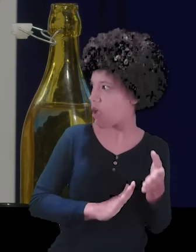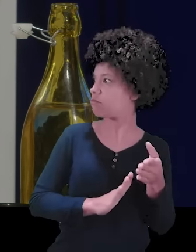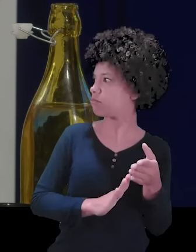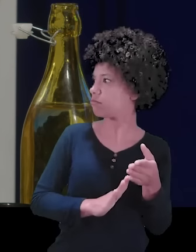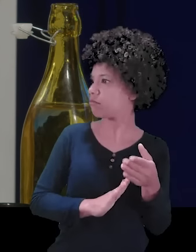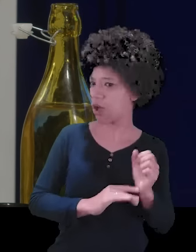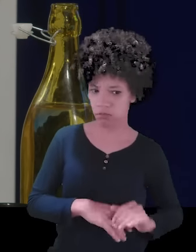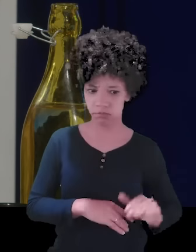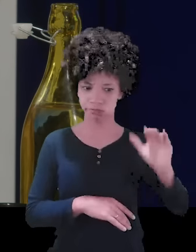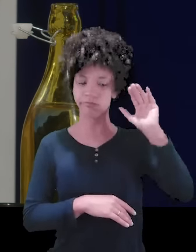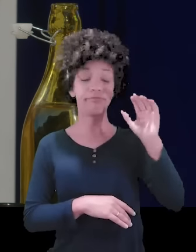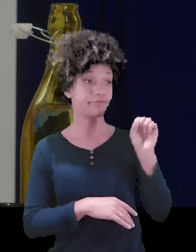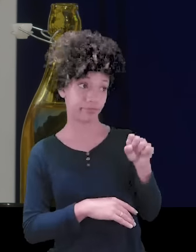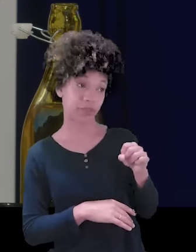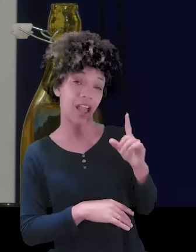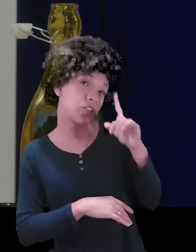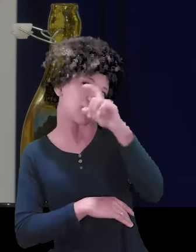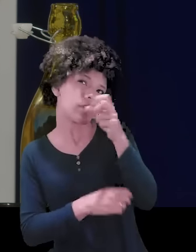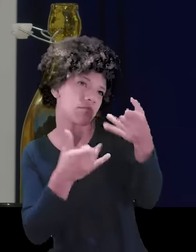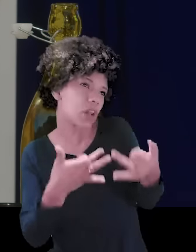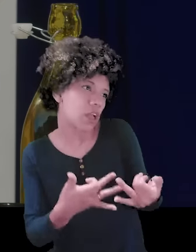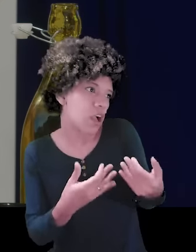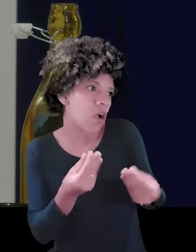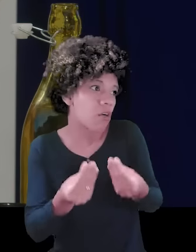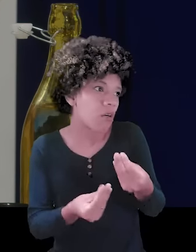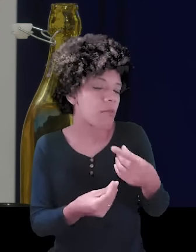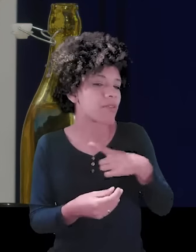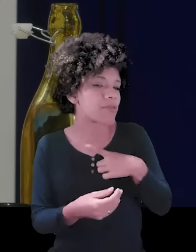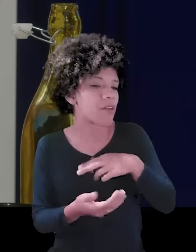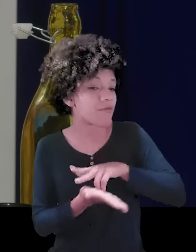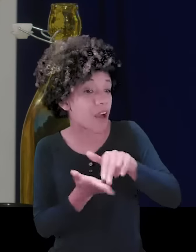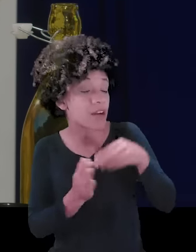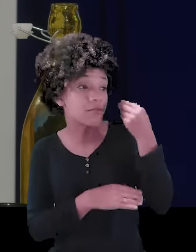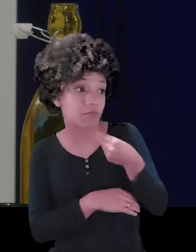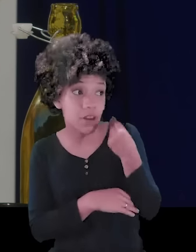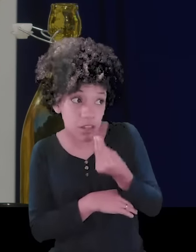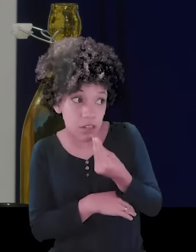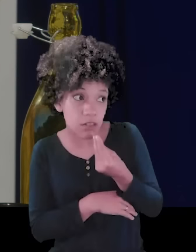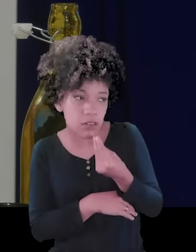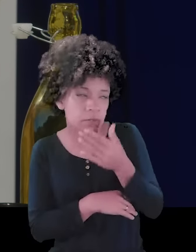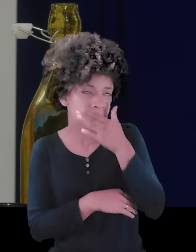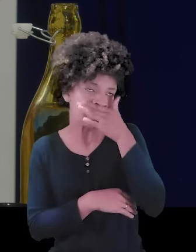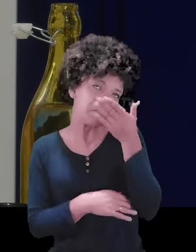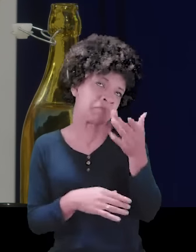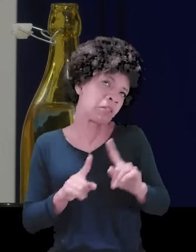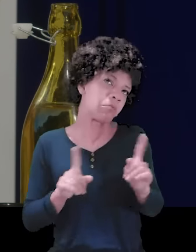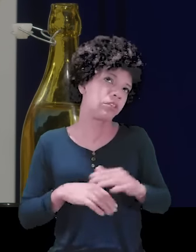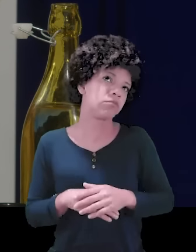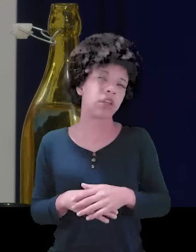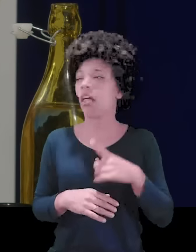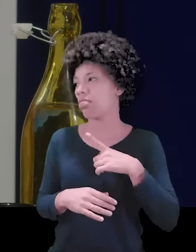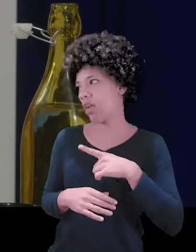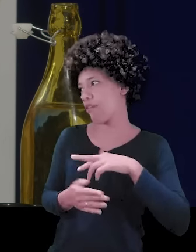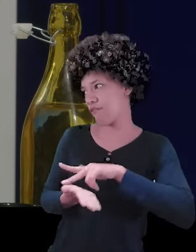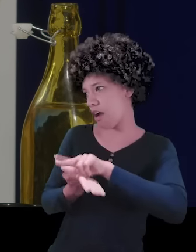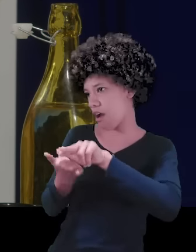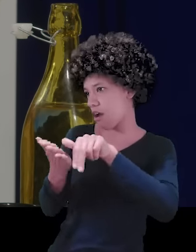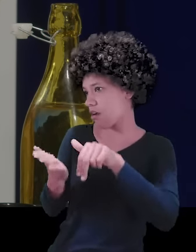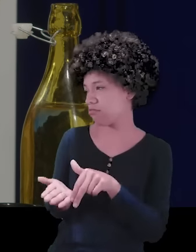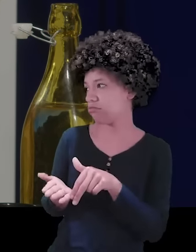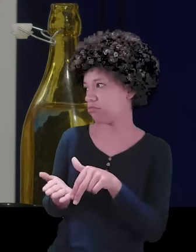é é difícil falar como existe uma situação só sabe porque é enumeração